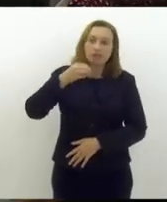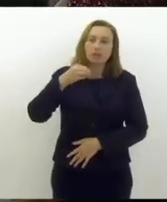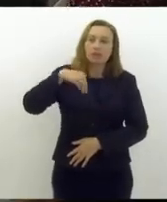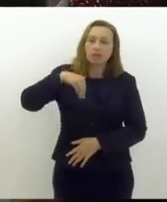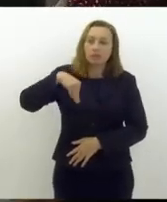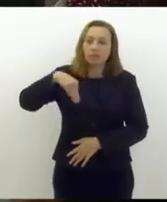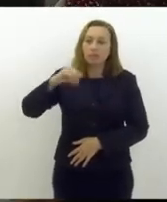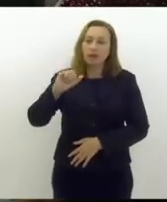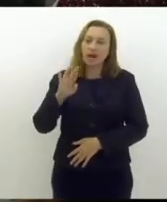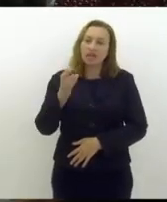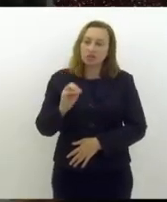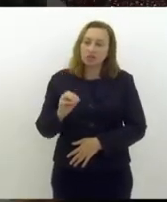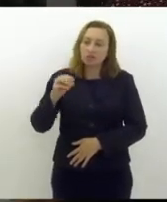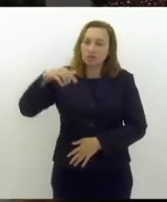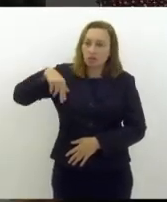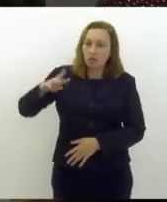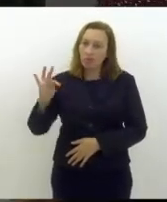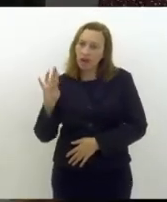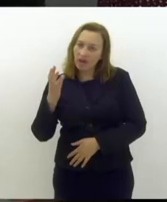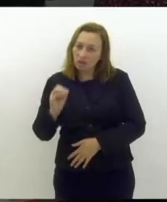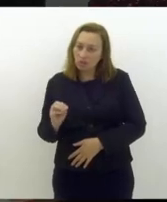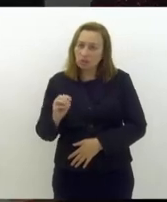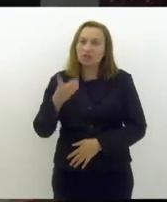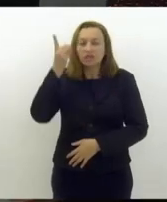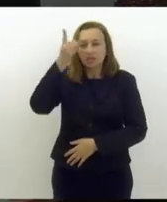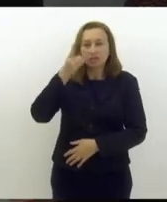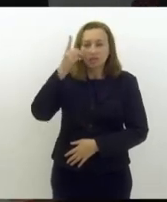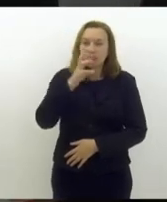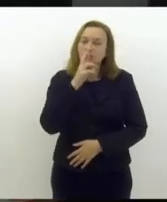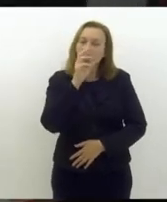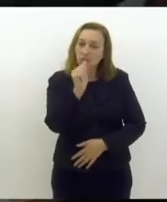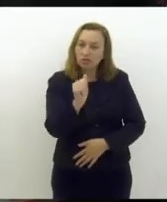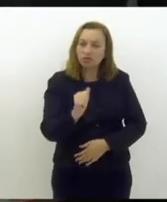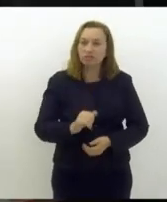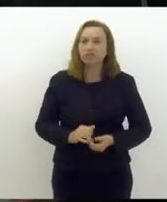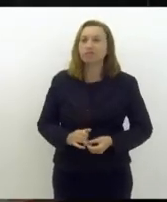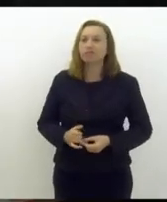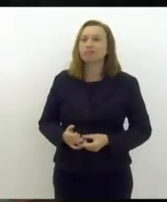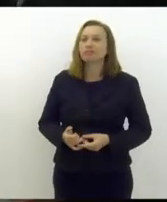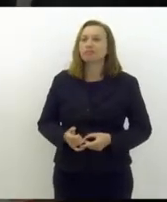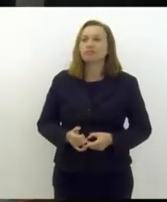Gualberto Deputado Rodrigo Amorim